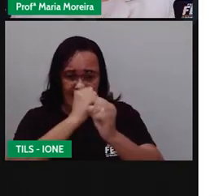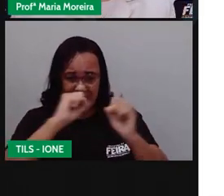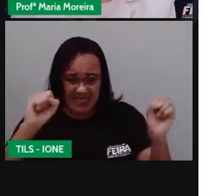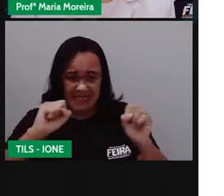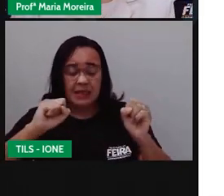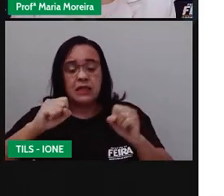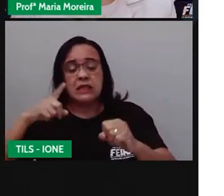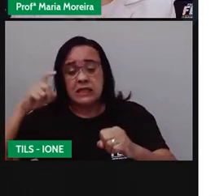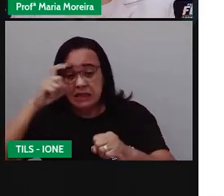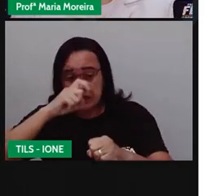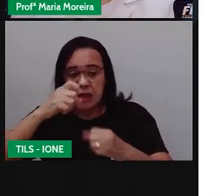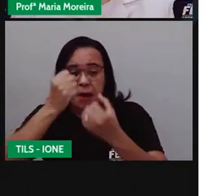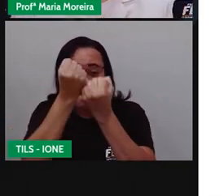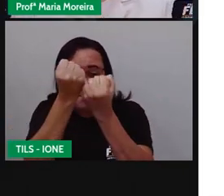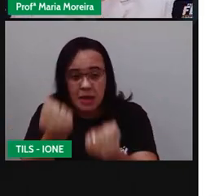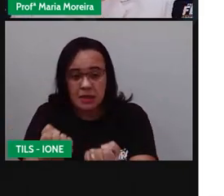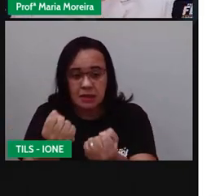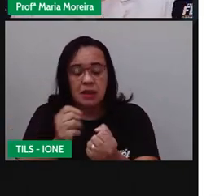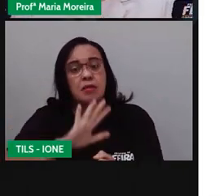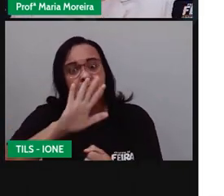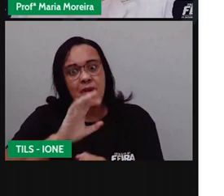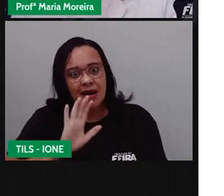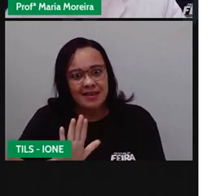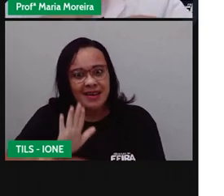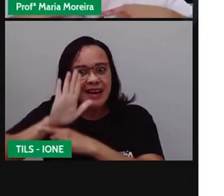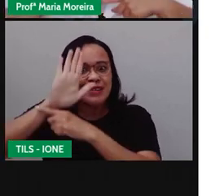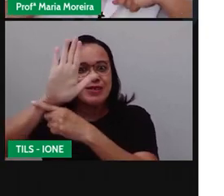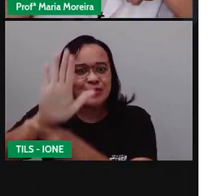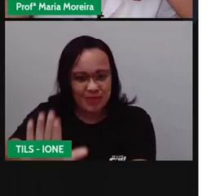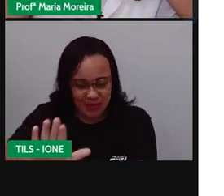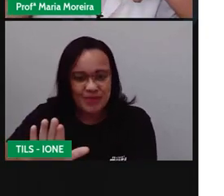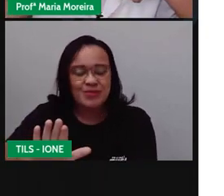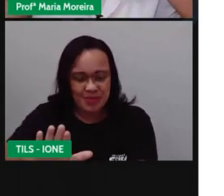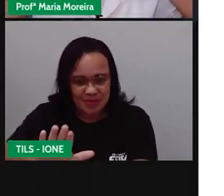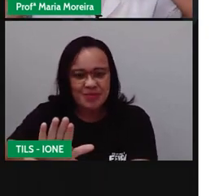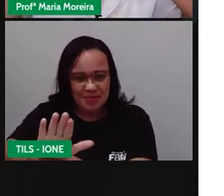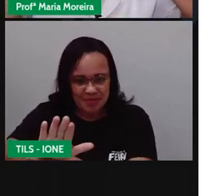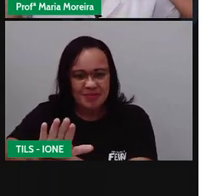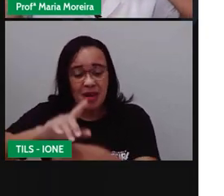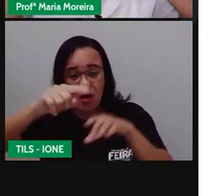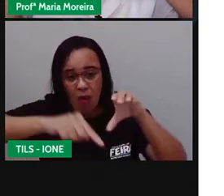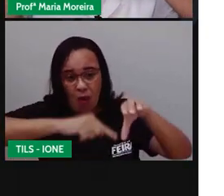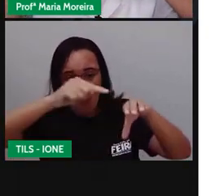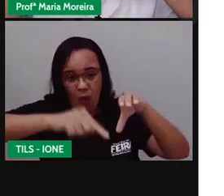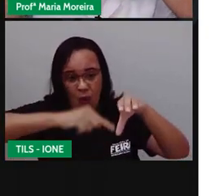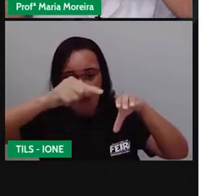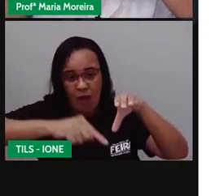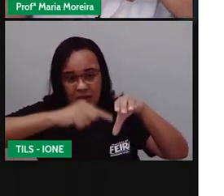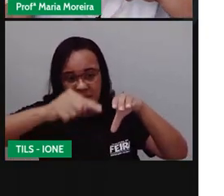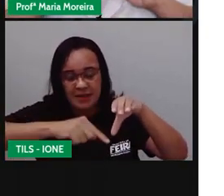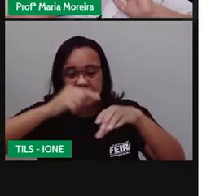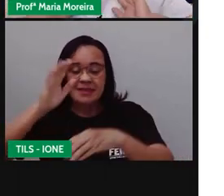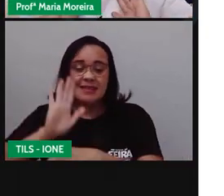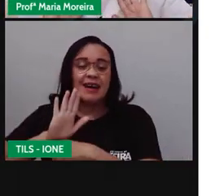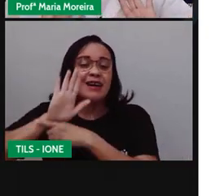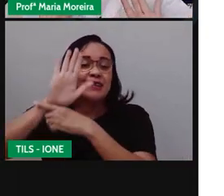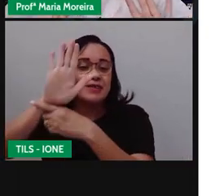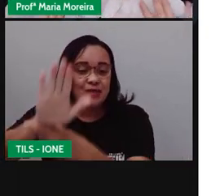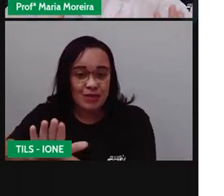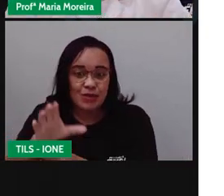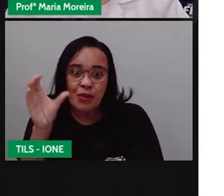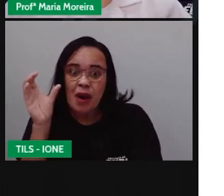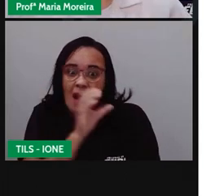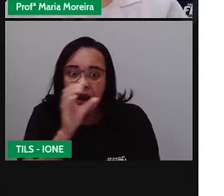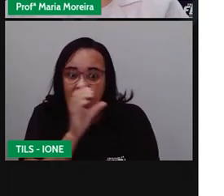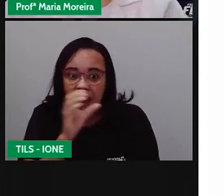pesada. Foi possível deixar o transporte mais efetivo, porque foi que a Pró falou que com a roda as coisas elas iam girando, não é isso? E era